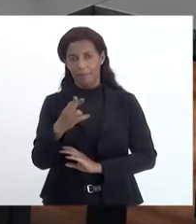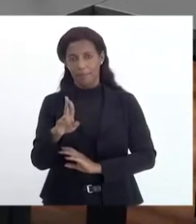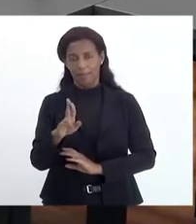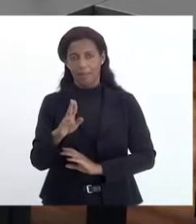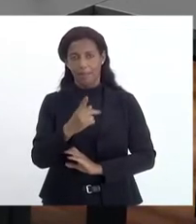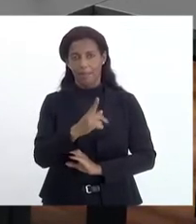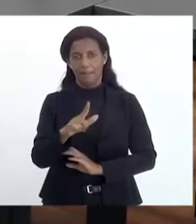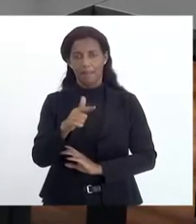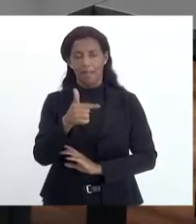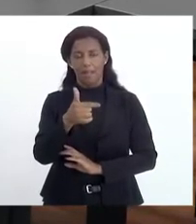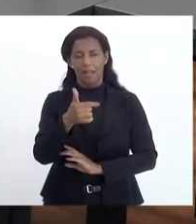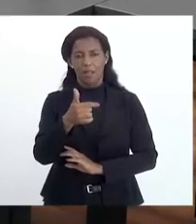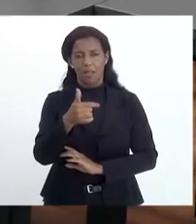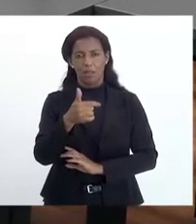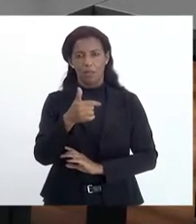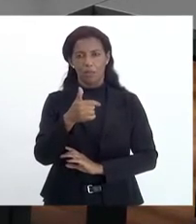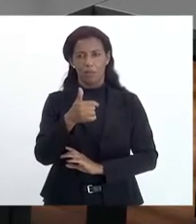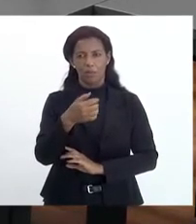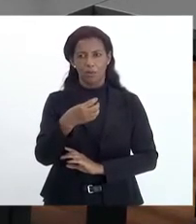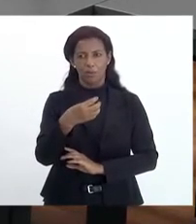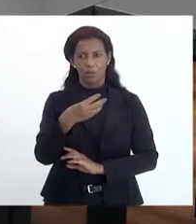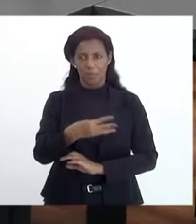Projeto de lei número